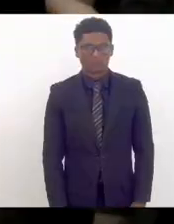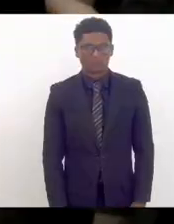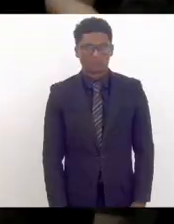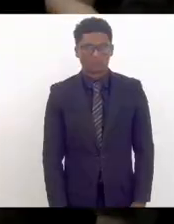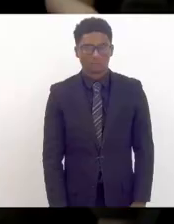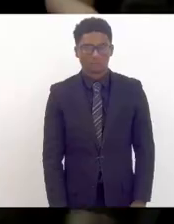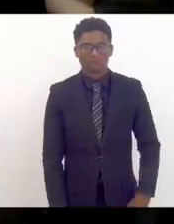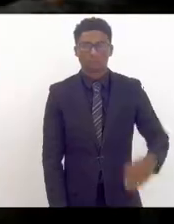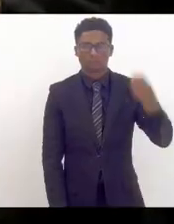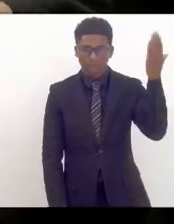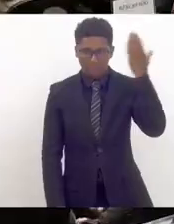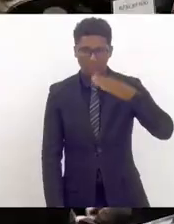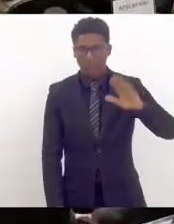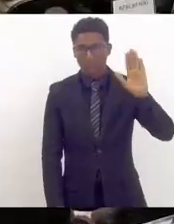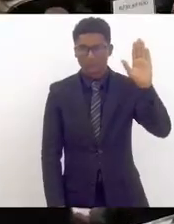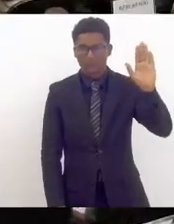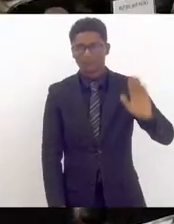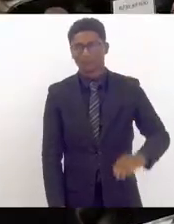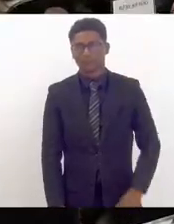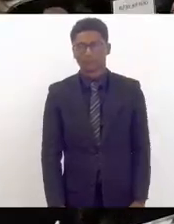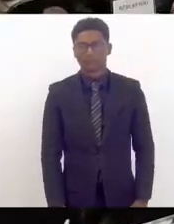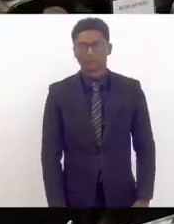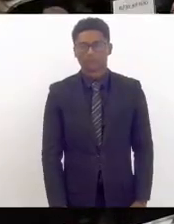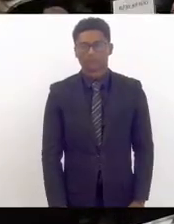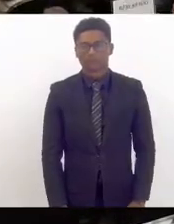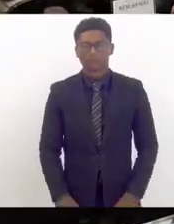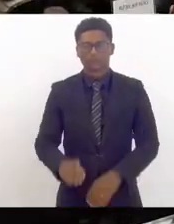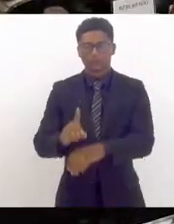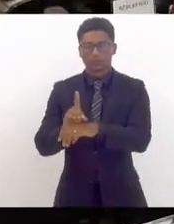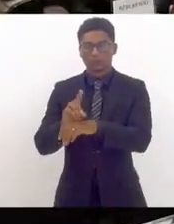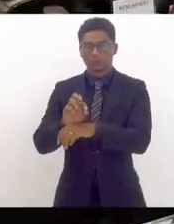Assim o prometo. Doutor Deodalto.